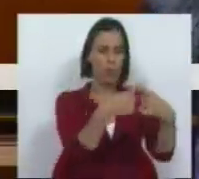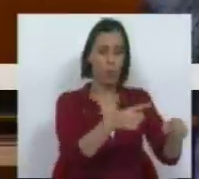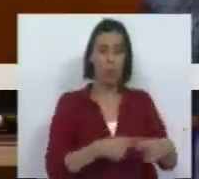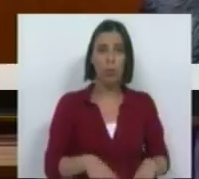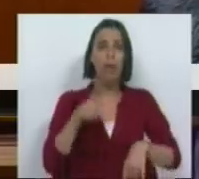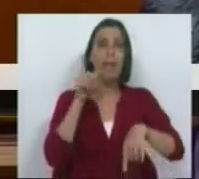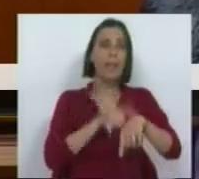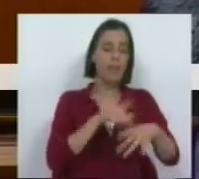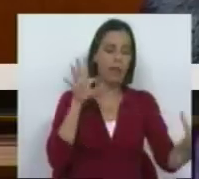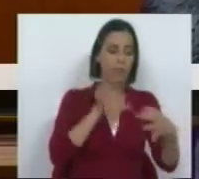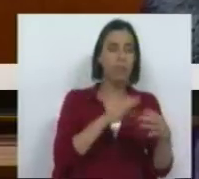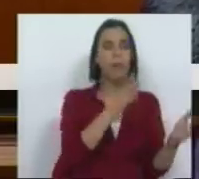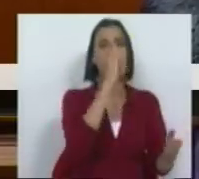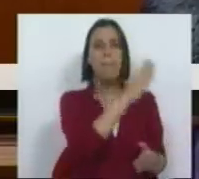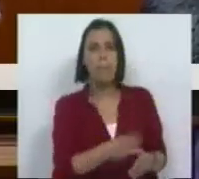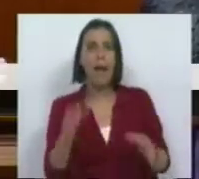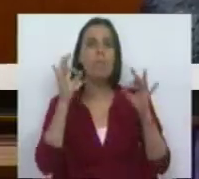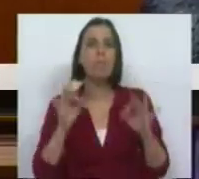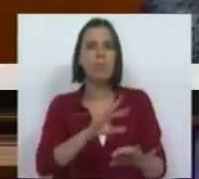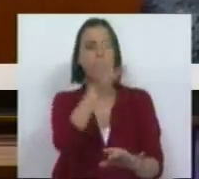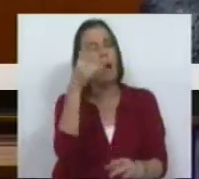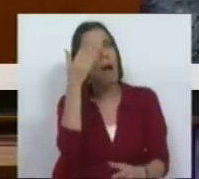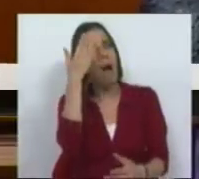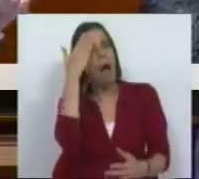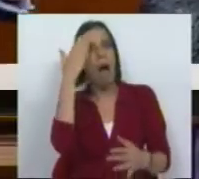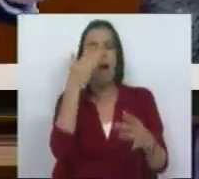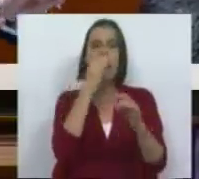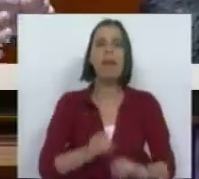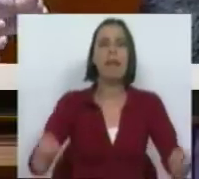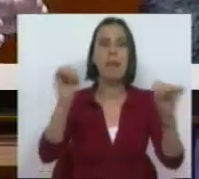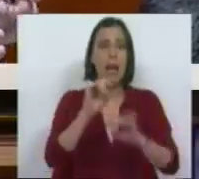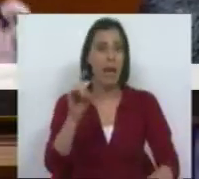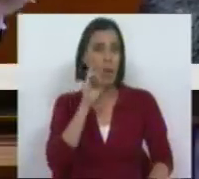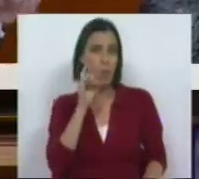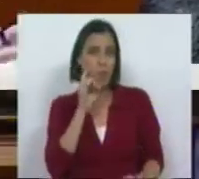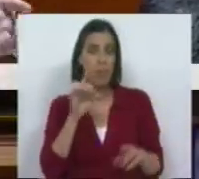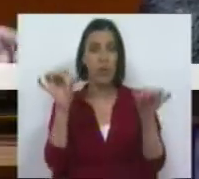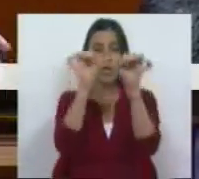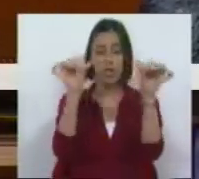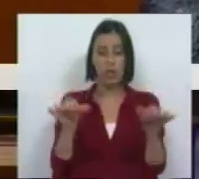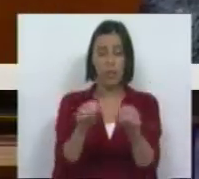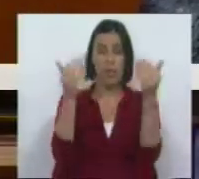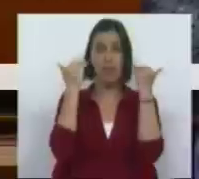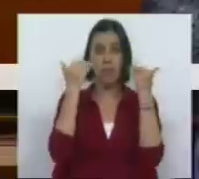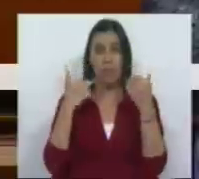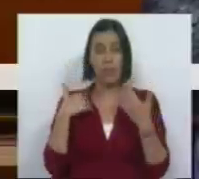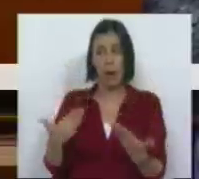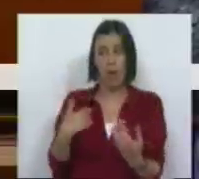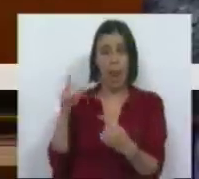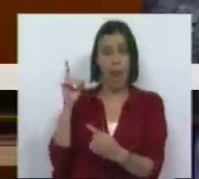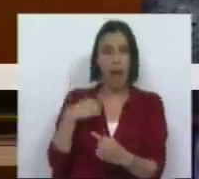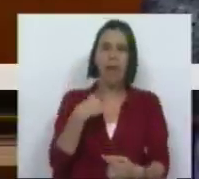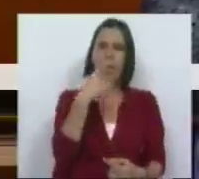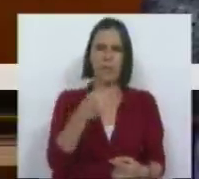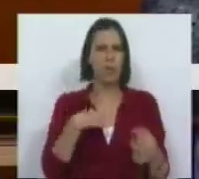quer temporais, quer operacionais, para dar a ideia de que ninguém está seguro com o sistema de informações que temos, quero lhe dizer, Sr.